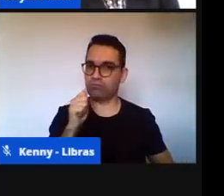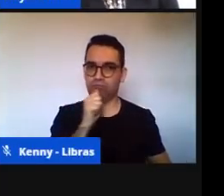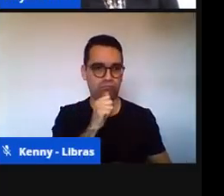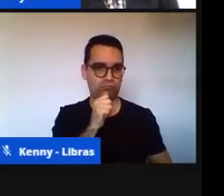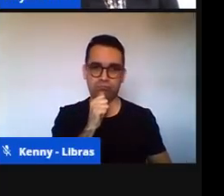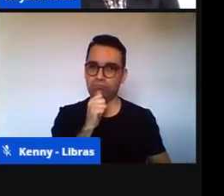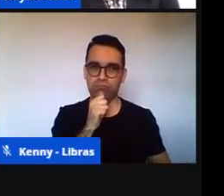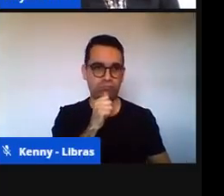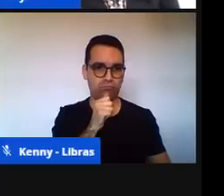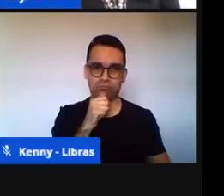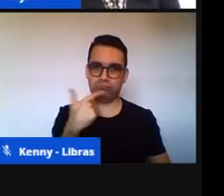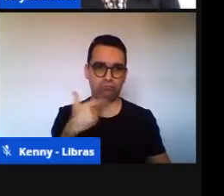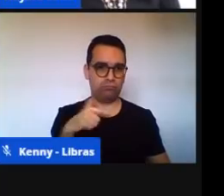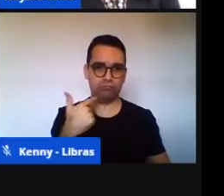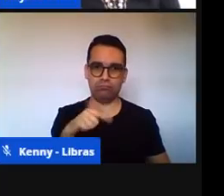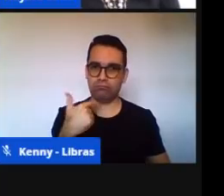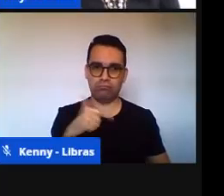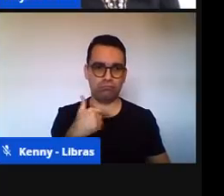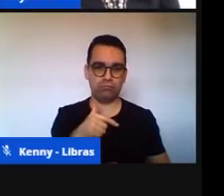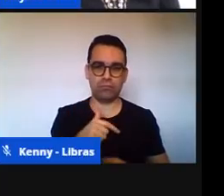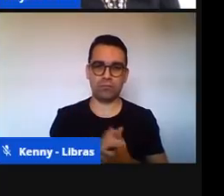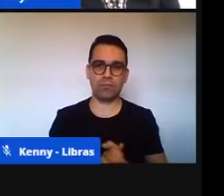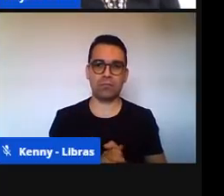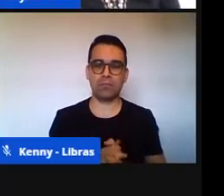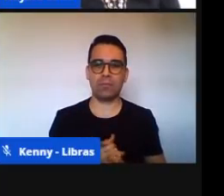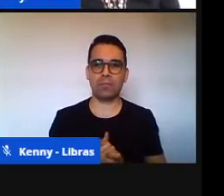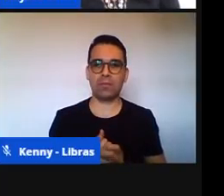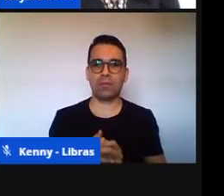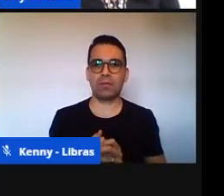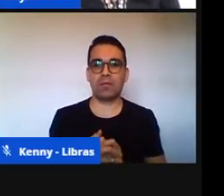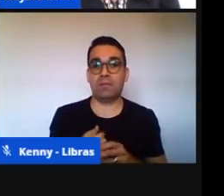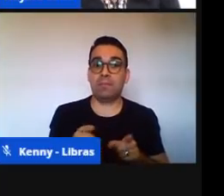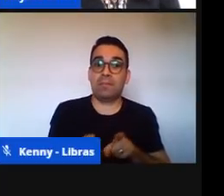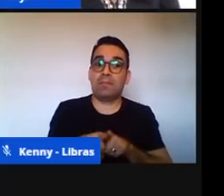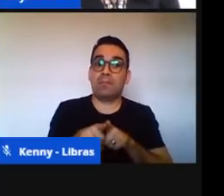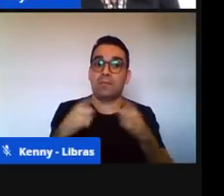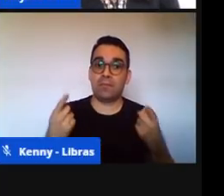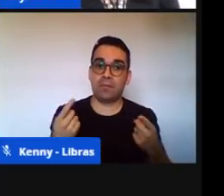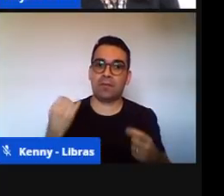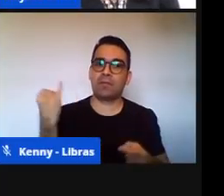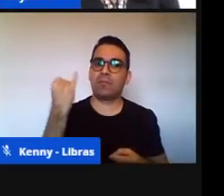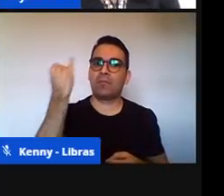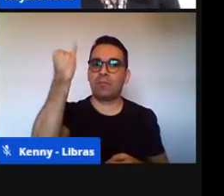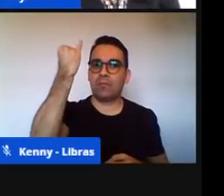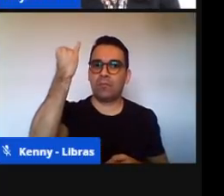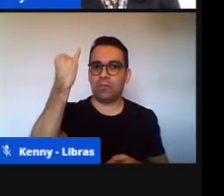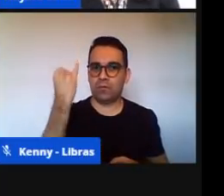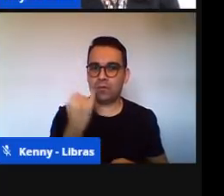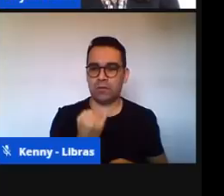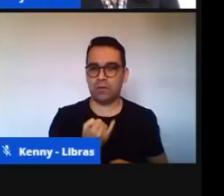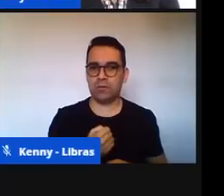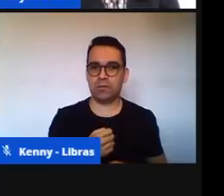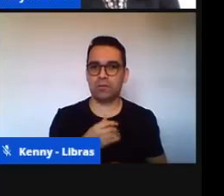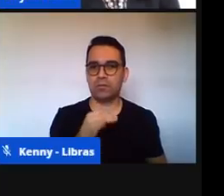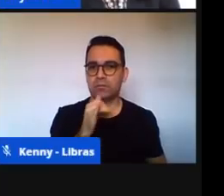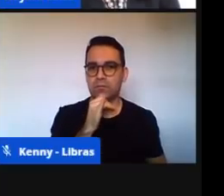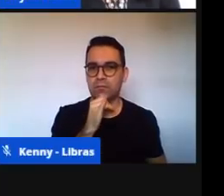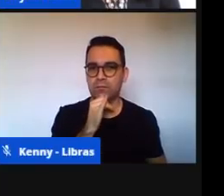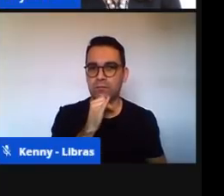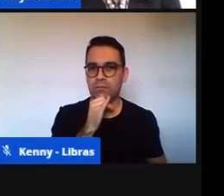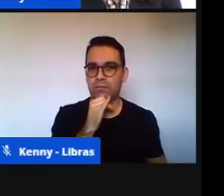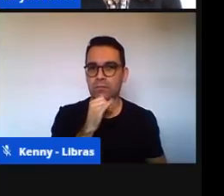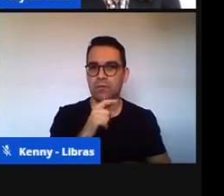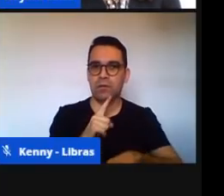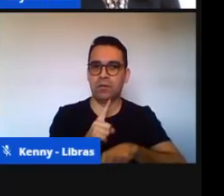E, além disso, é importante a gente lembrar que depois que o alimento está preparado, uma salada vai